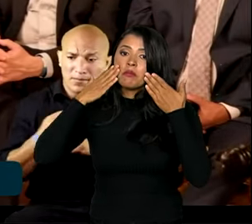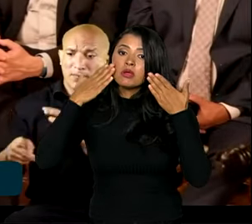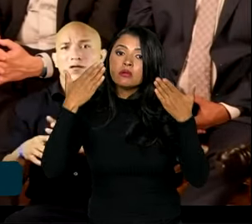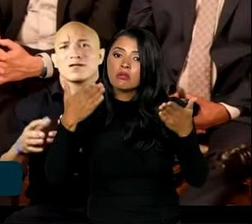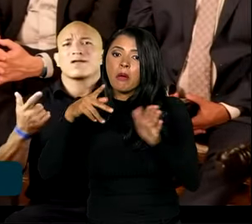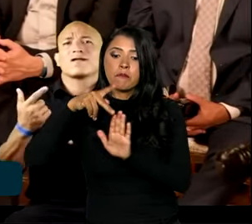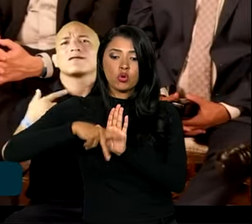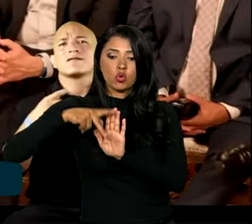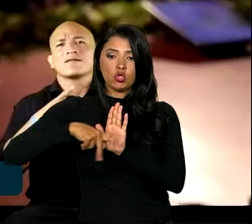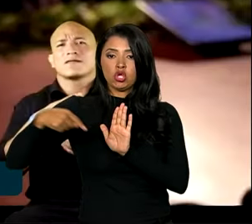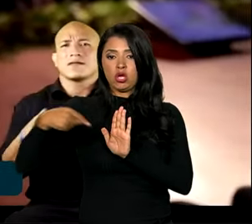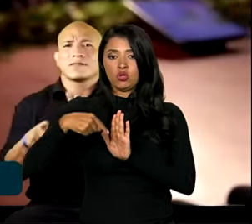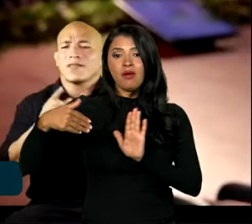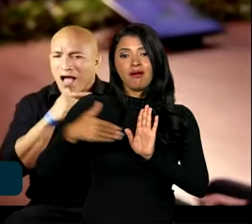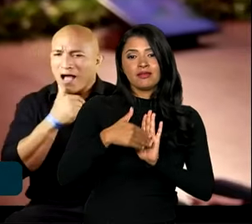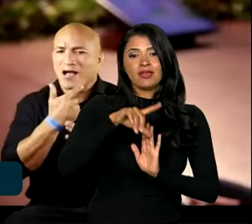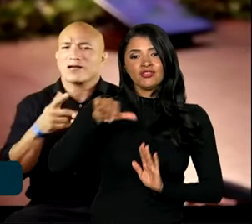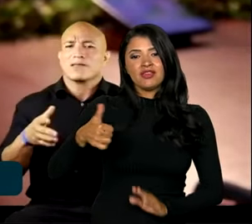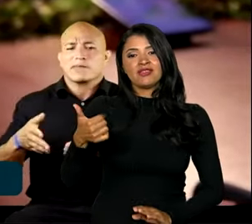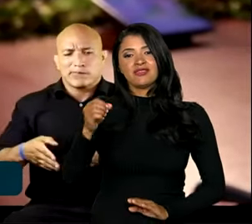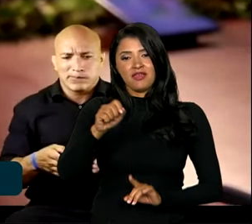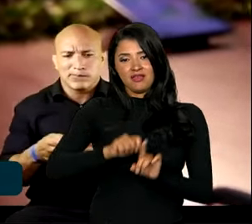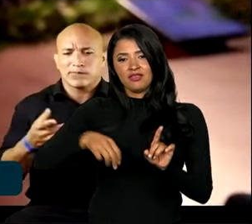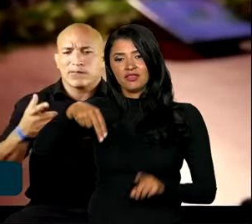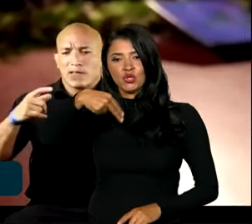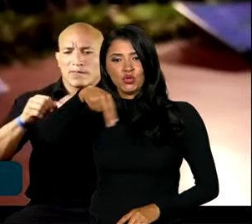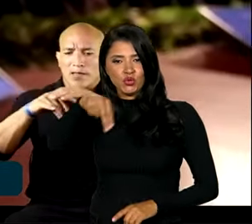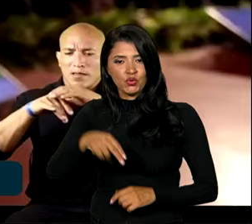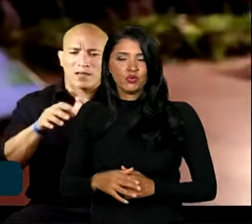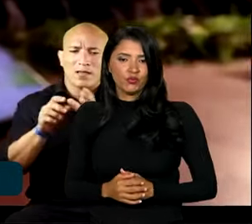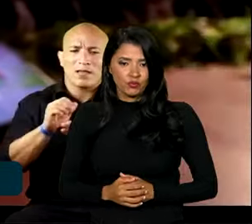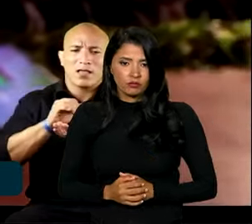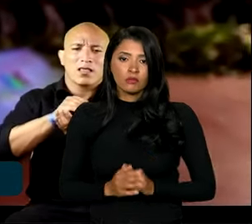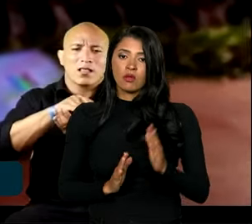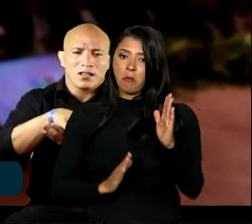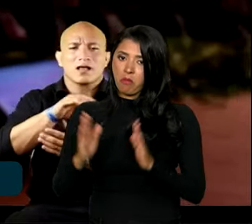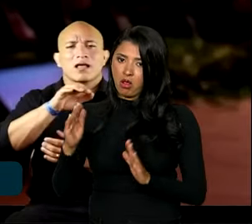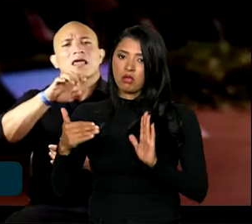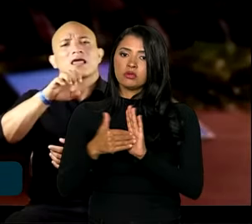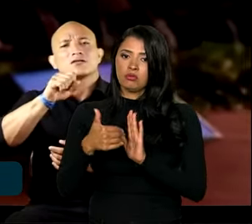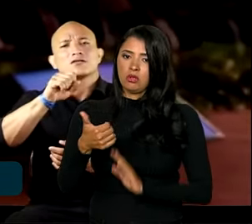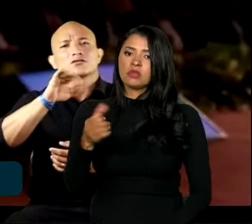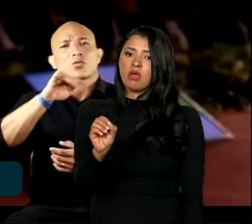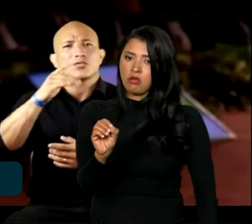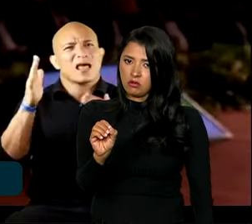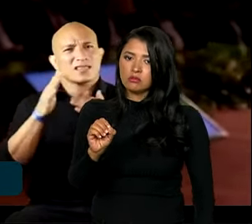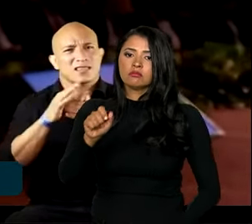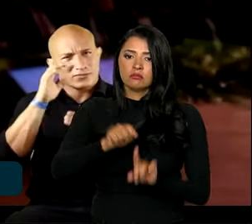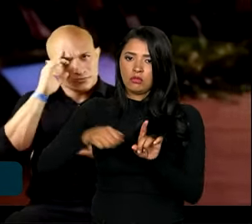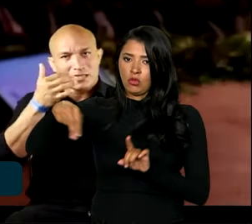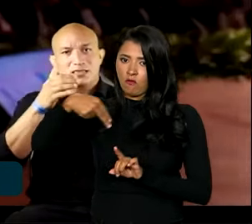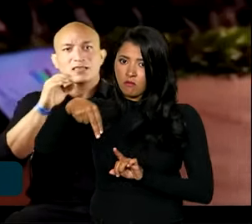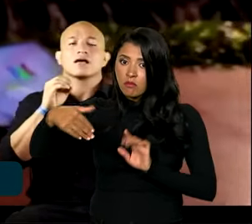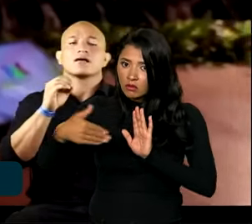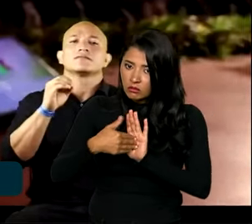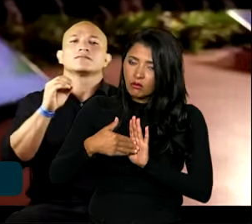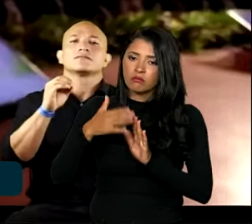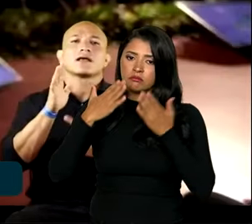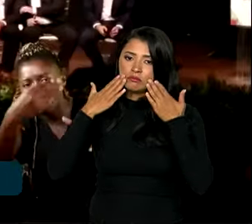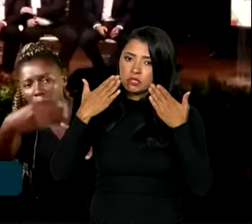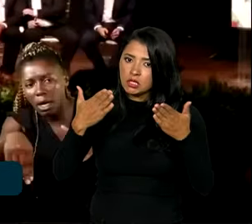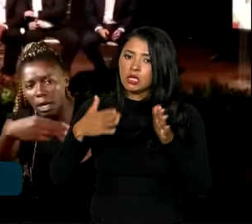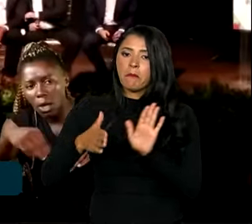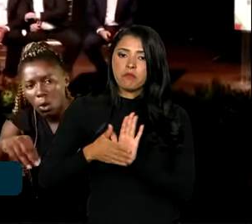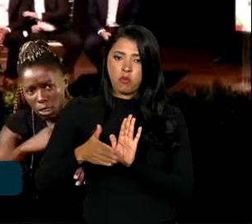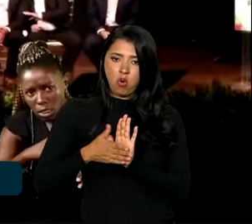de projetos até o dia 10 de novembro. O prazo é dia 10, então temos até o dia 10 para apresentar as